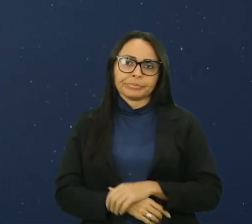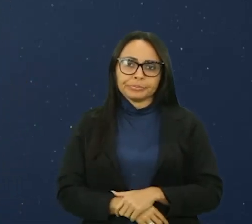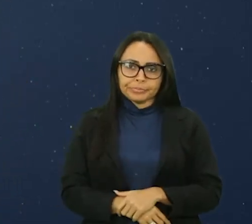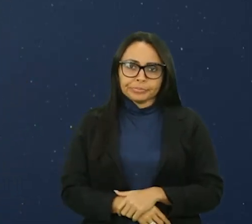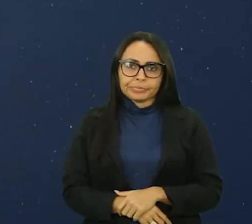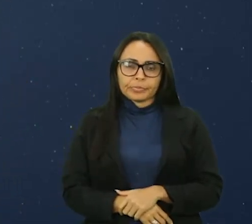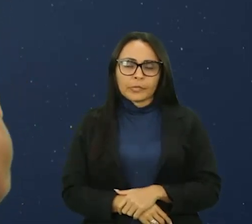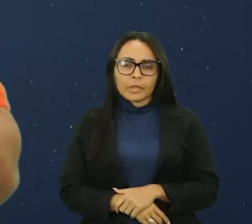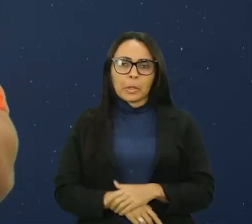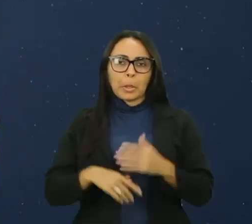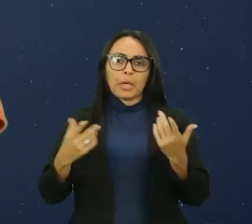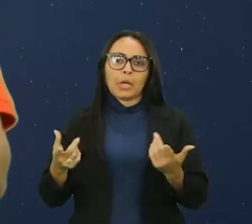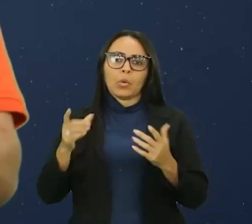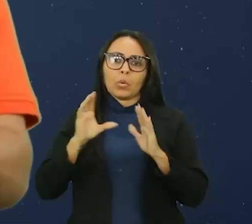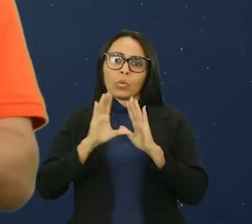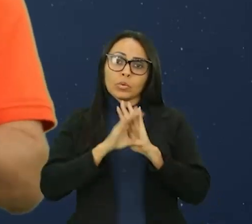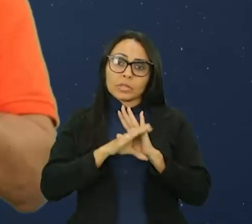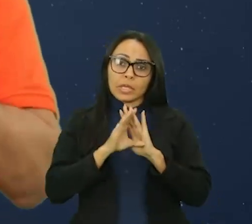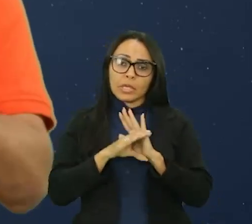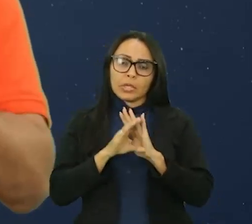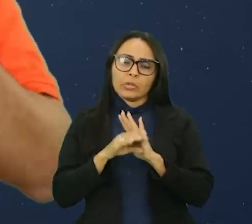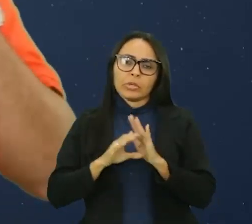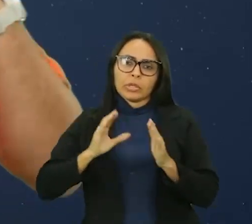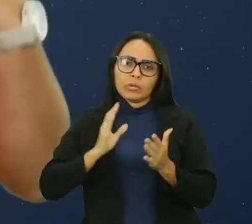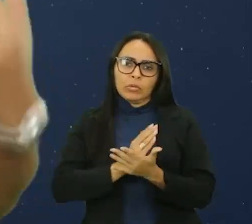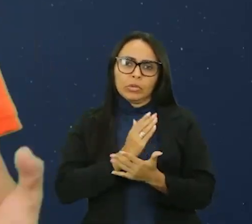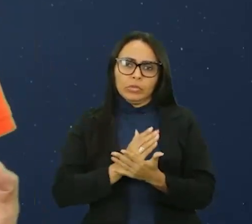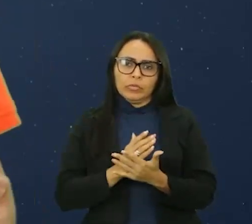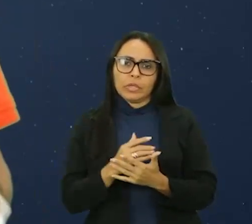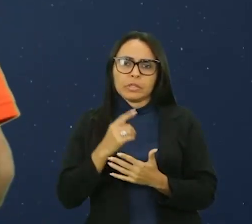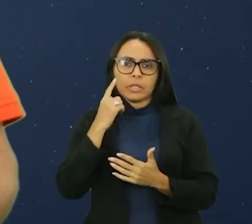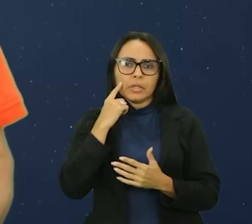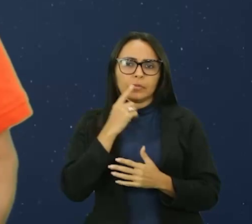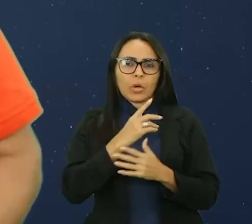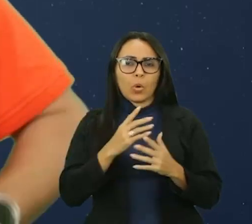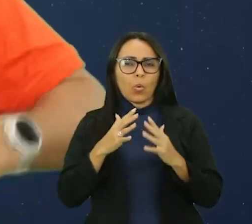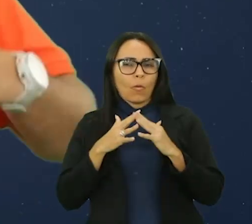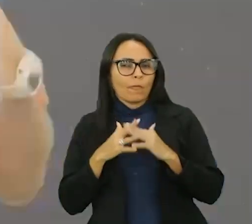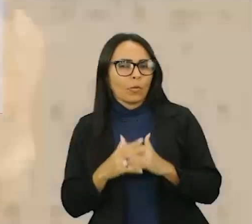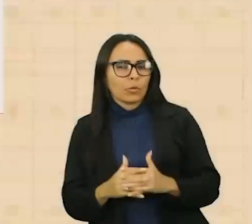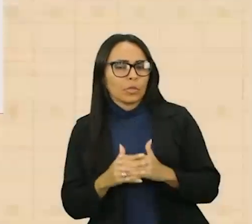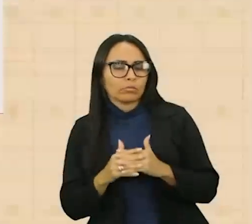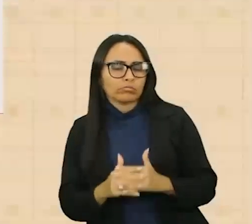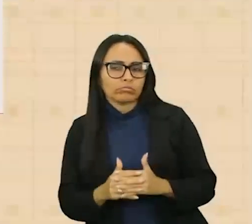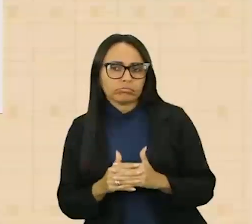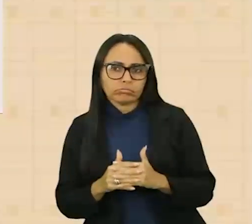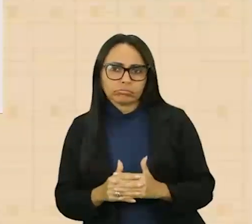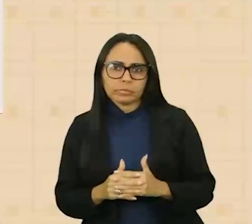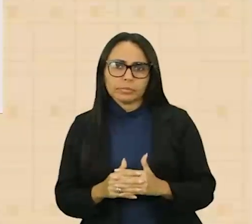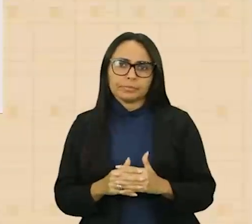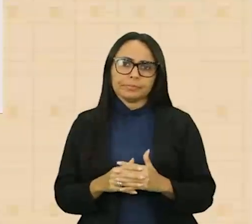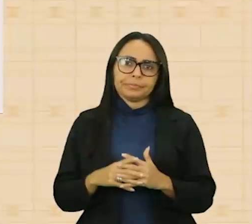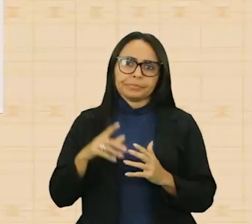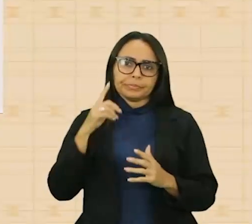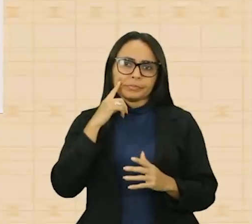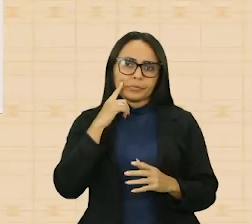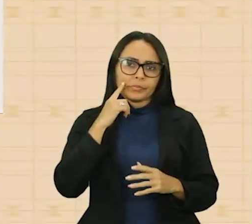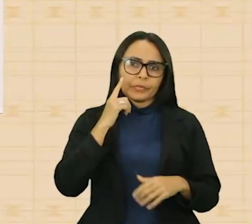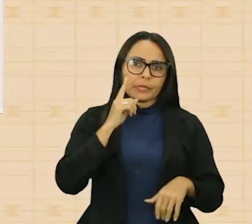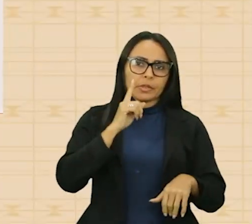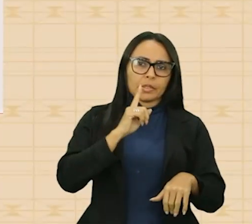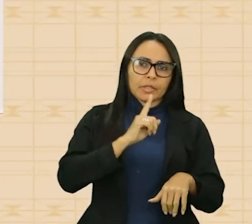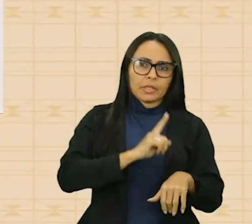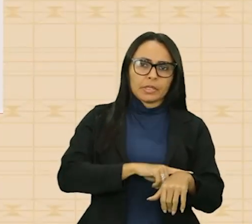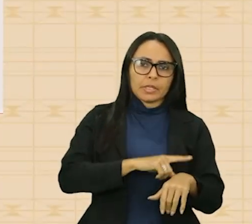essa definição que muitas vezes traz uma grande confusão. Clima e tempo. Coloca